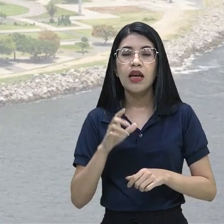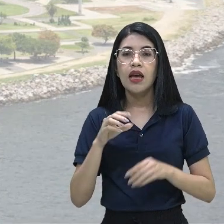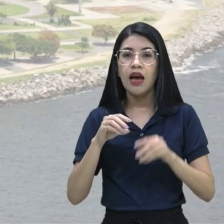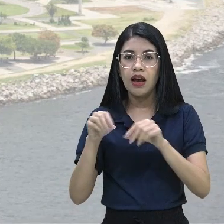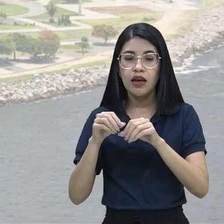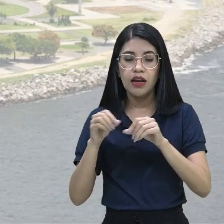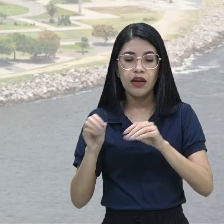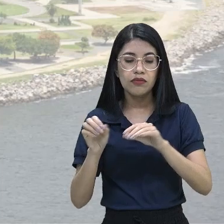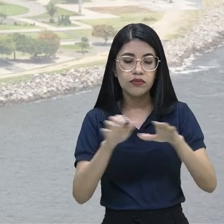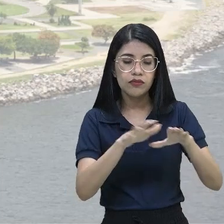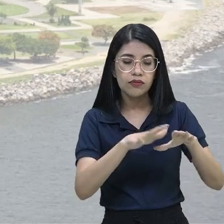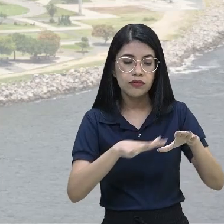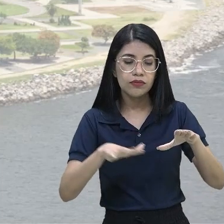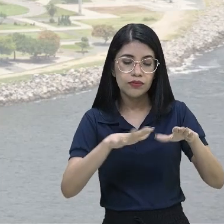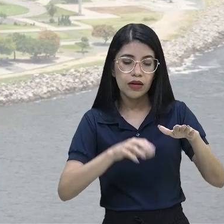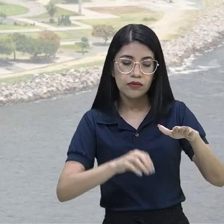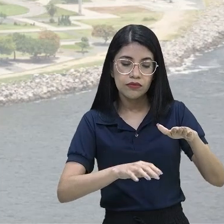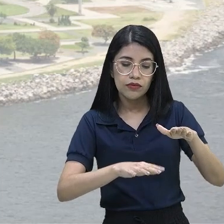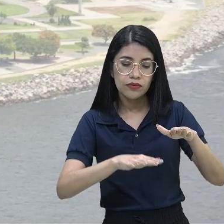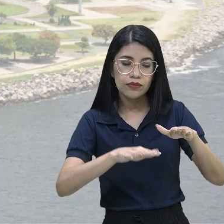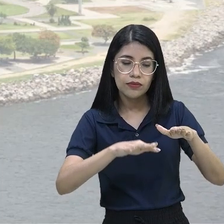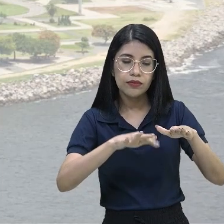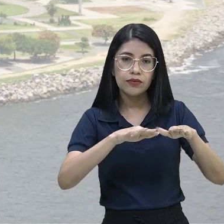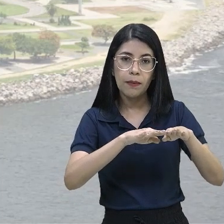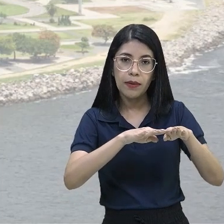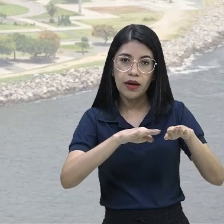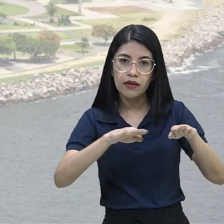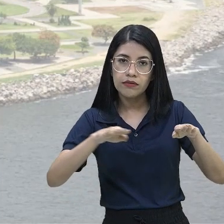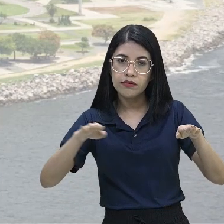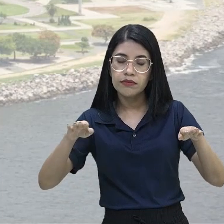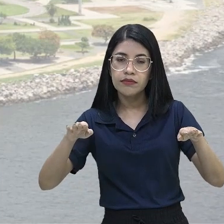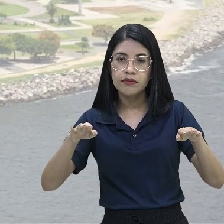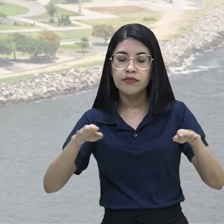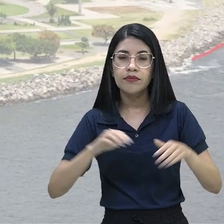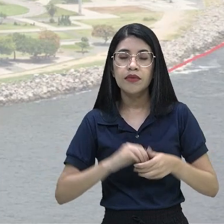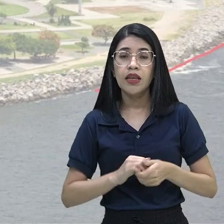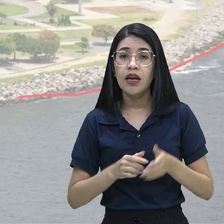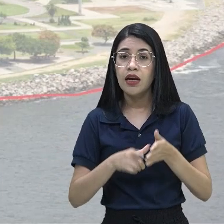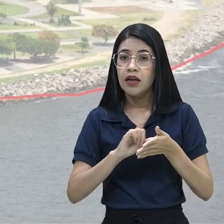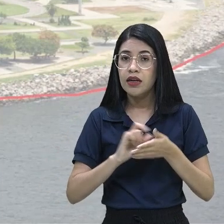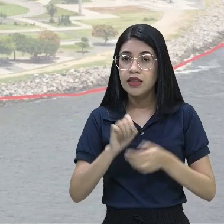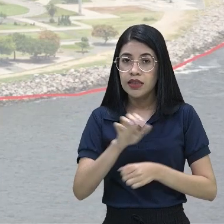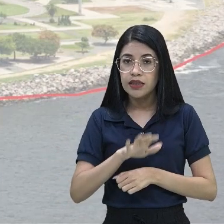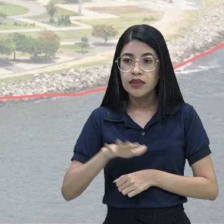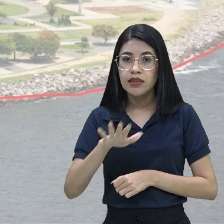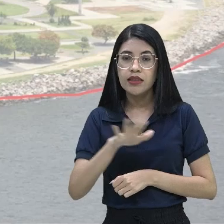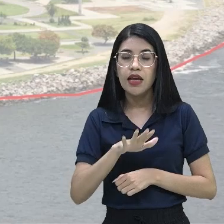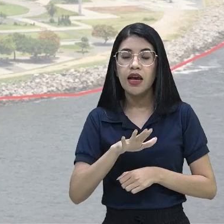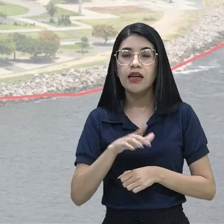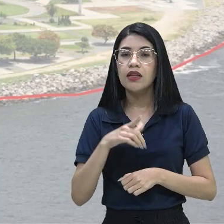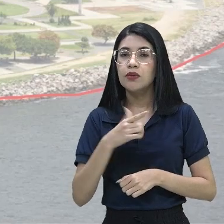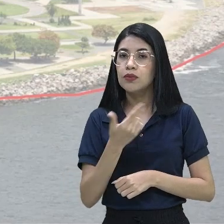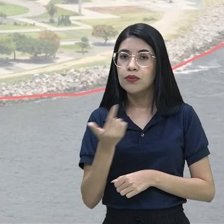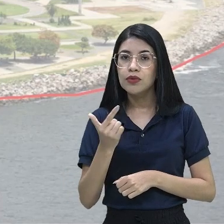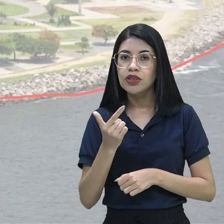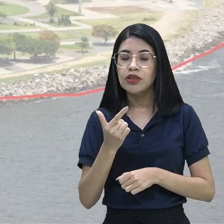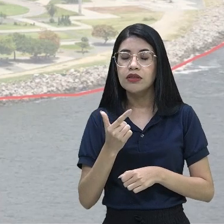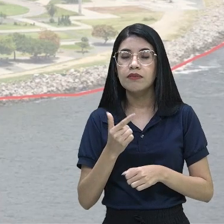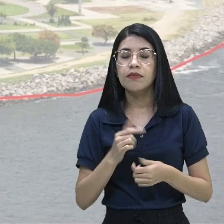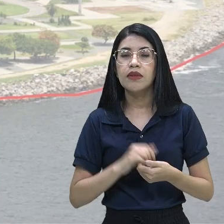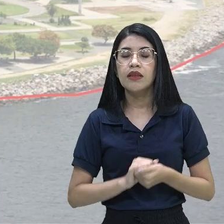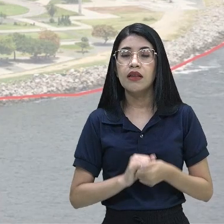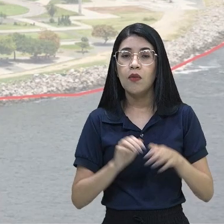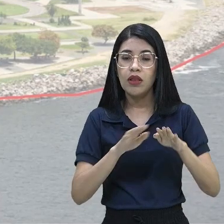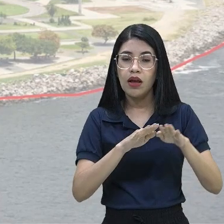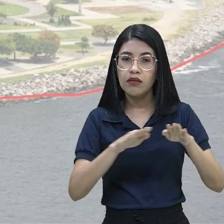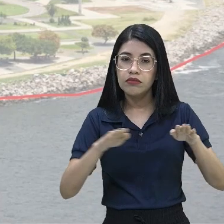só voltar aqui. Então, toda essa área aqui, olha, que ela foi aterrada. Então, essa área, ela